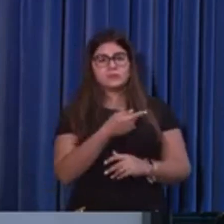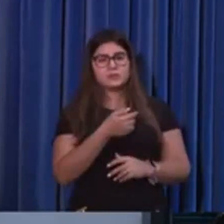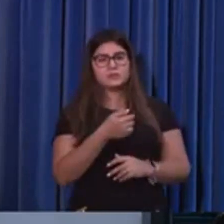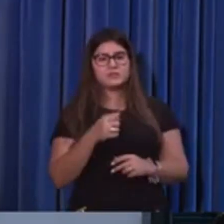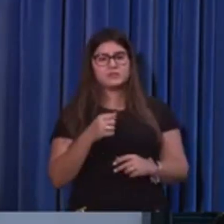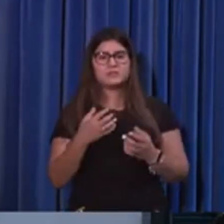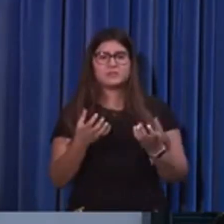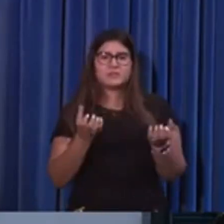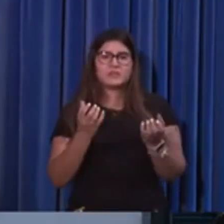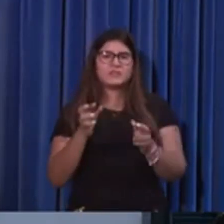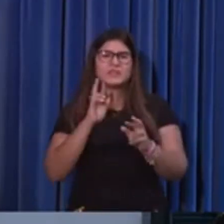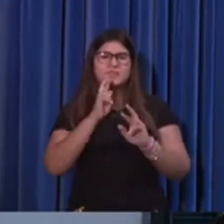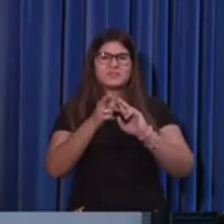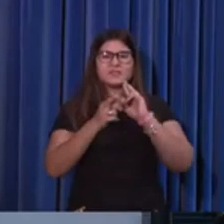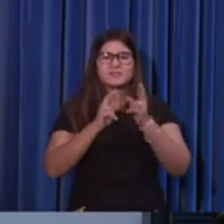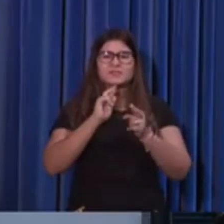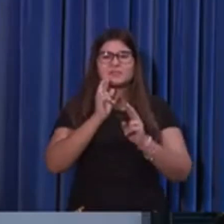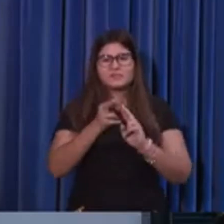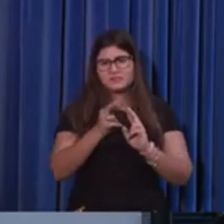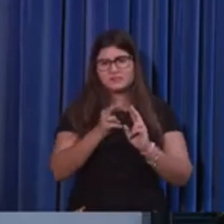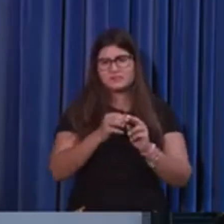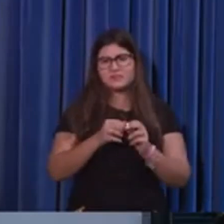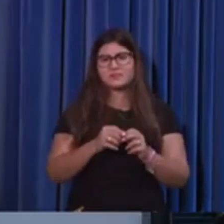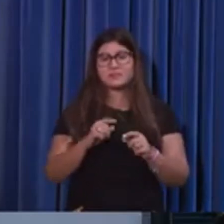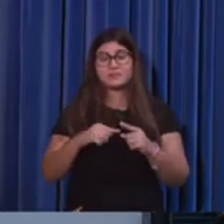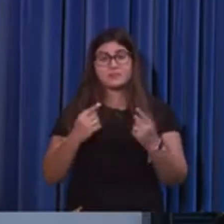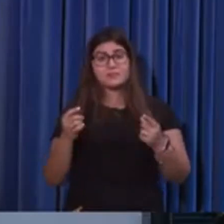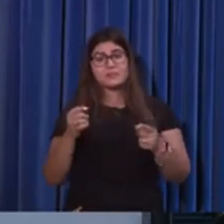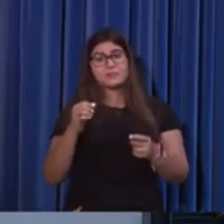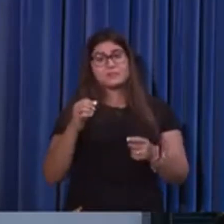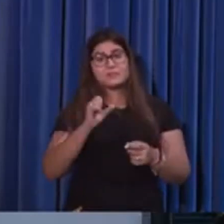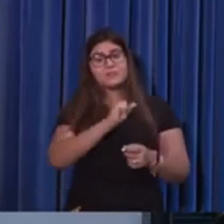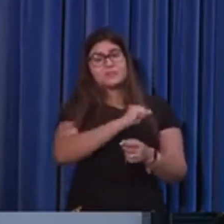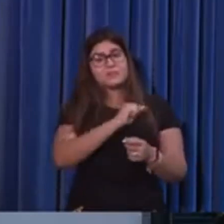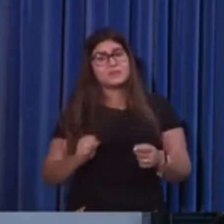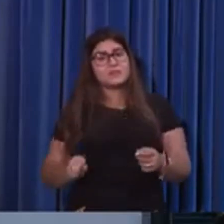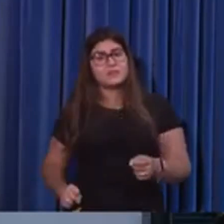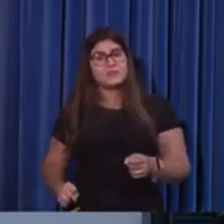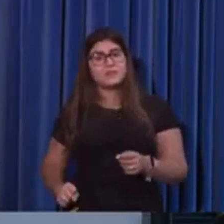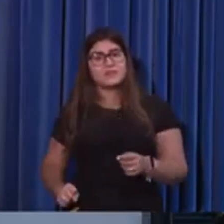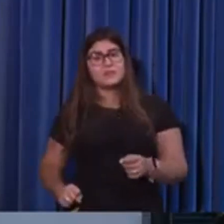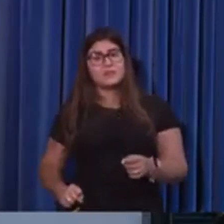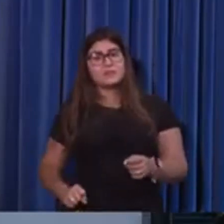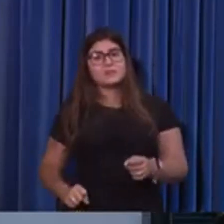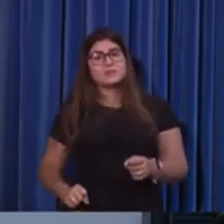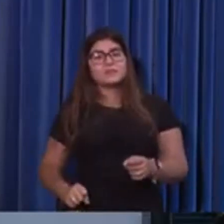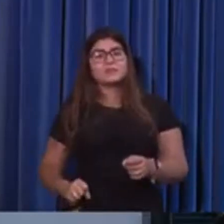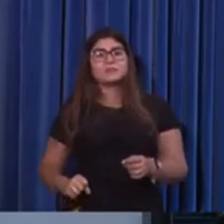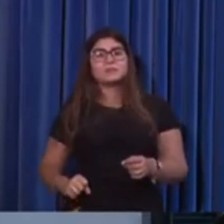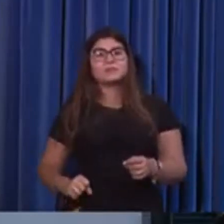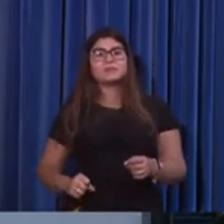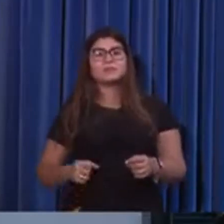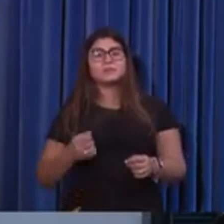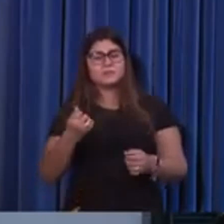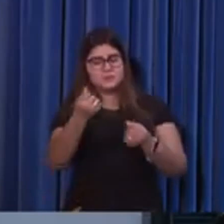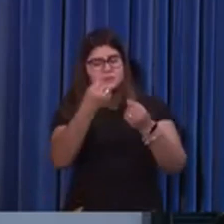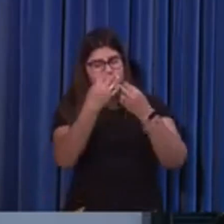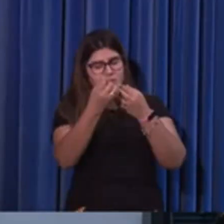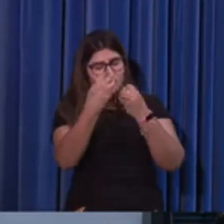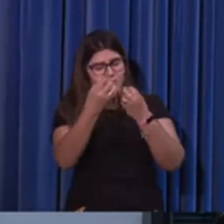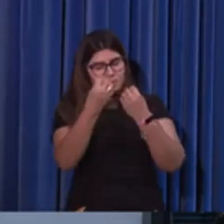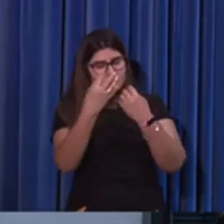murmurar. Mas aí o Senhor estica um pouquinho mais essa disciplina, e aí nós vamos